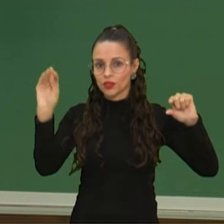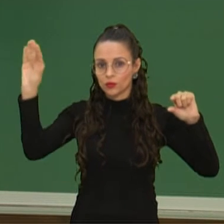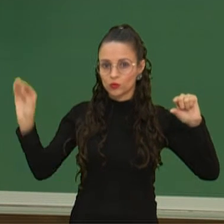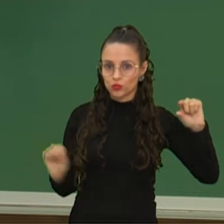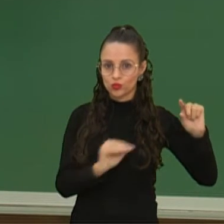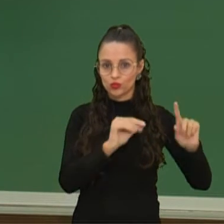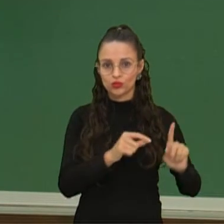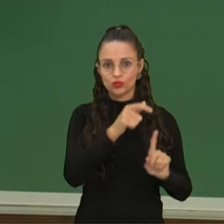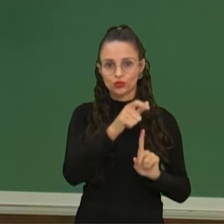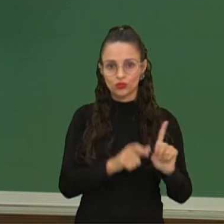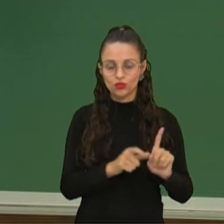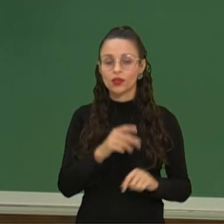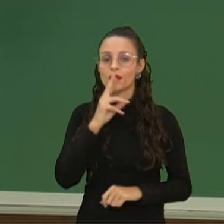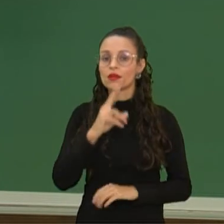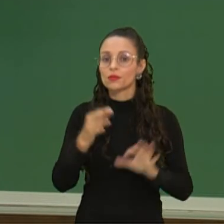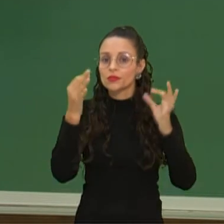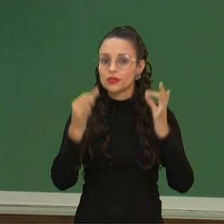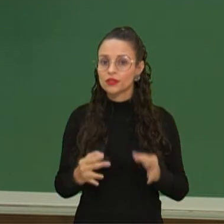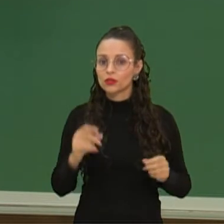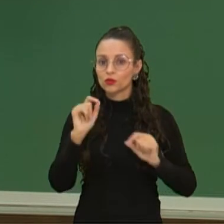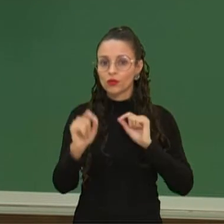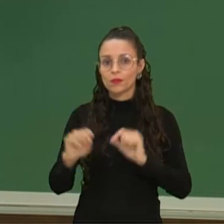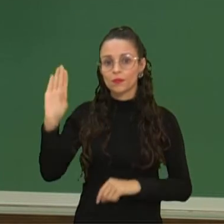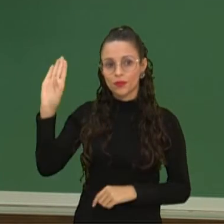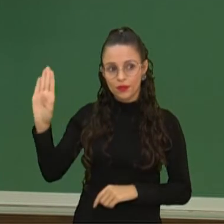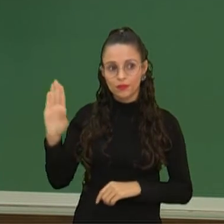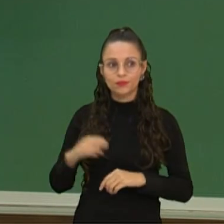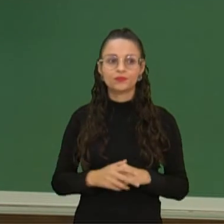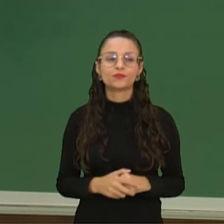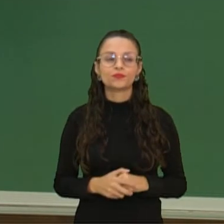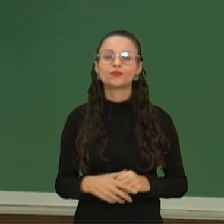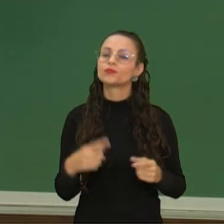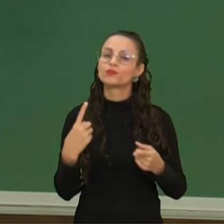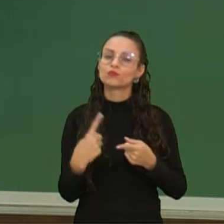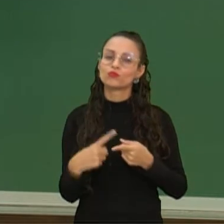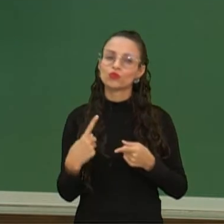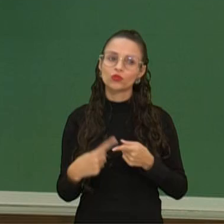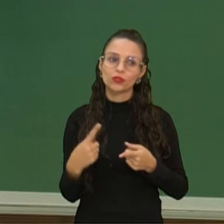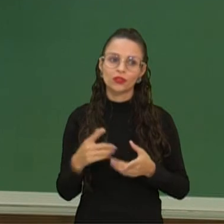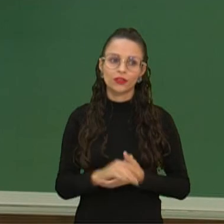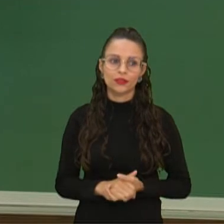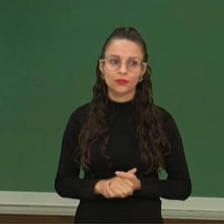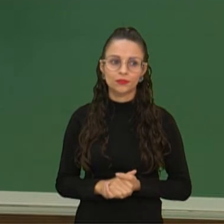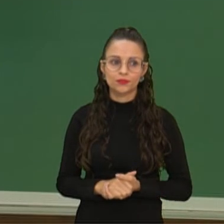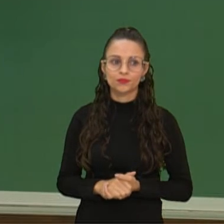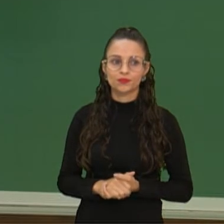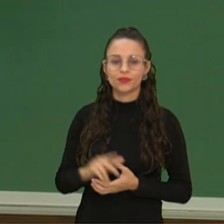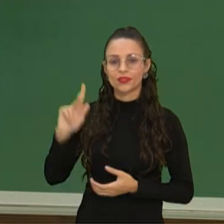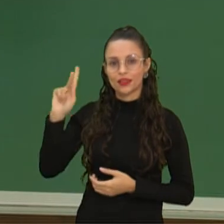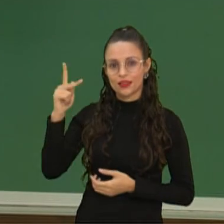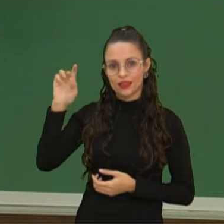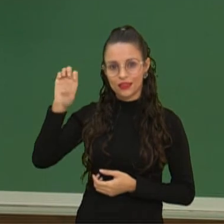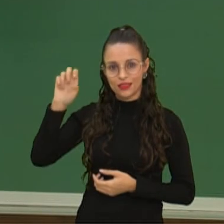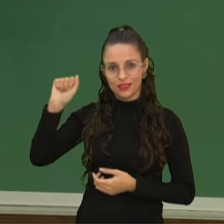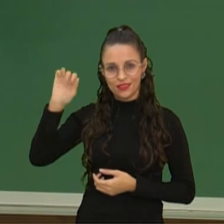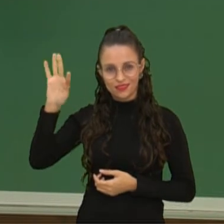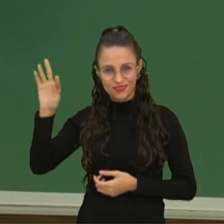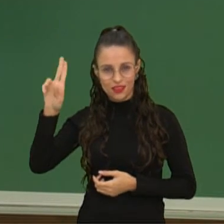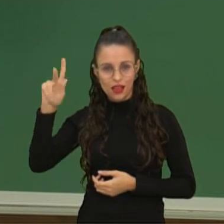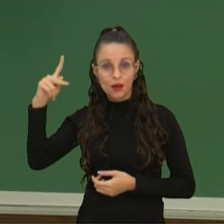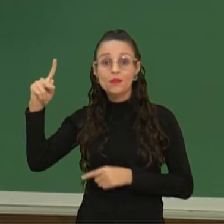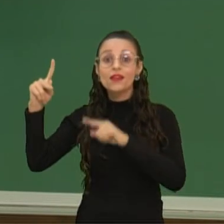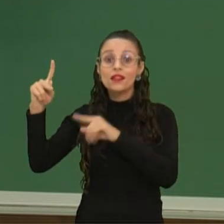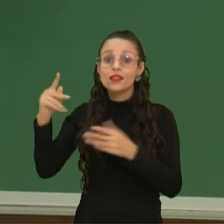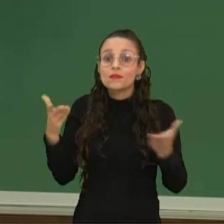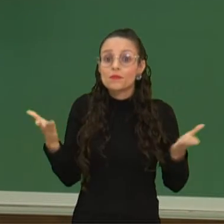resposta certa vai ser a letra B, justamente porque Heat up, o verbo está no presente. Então, o